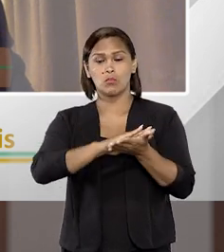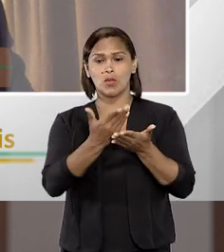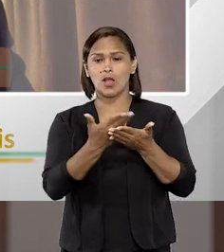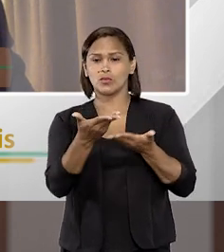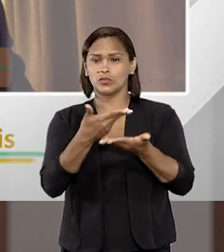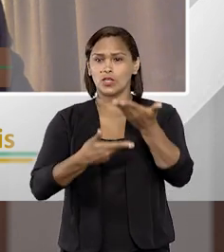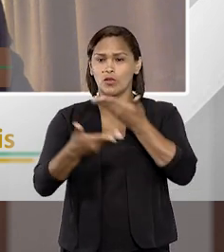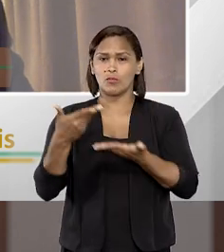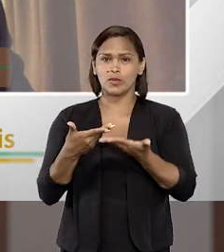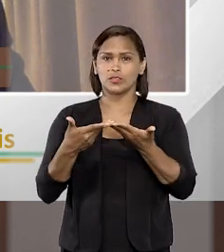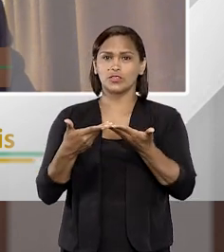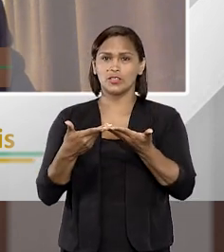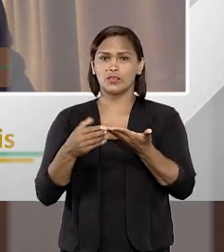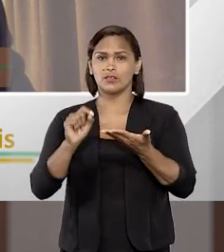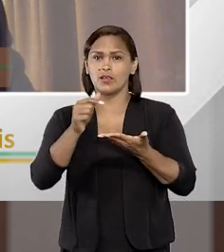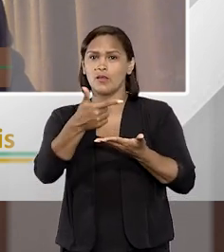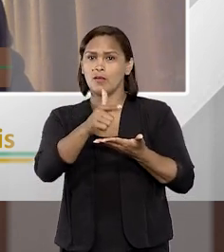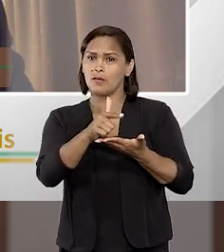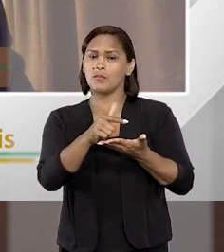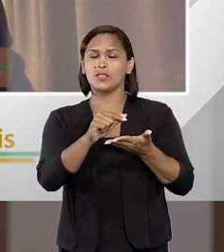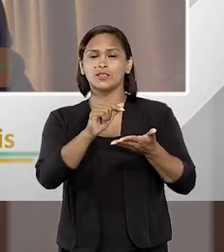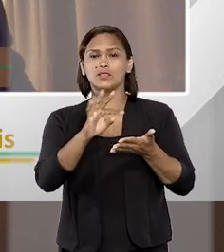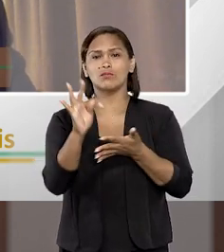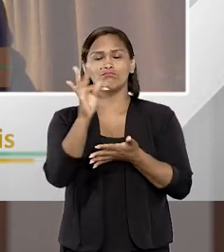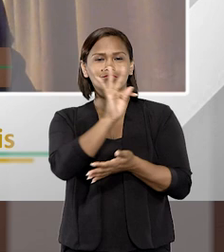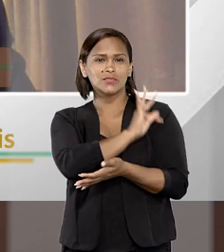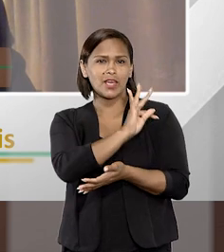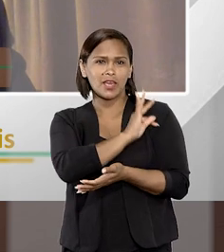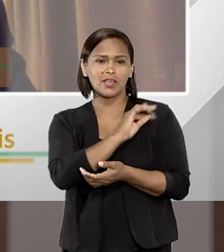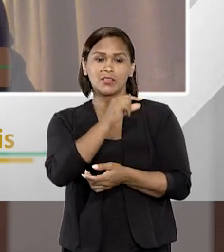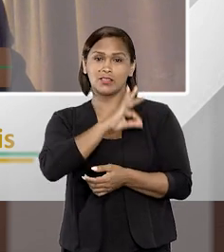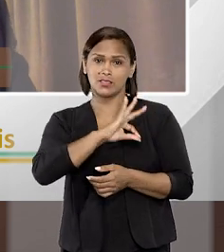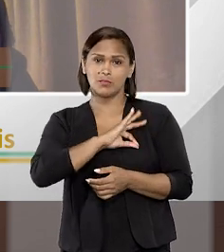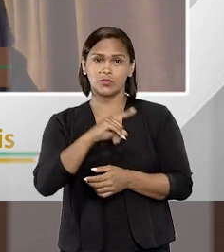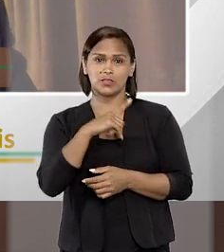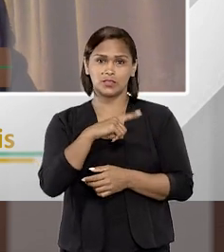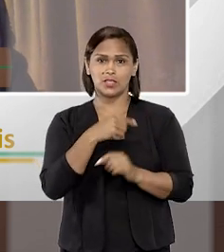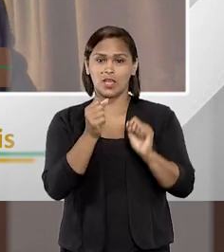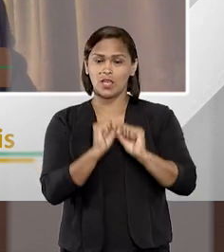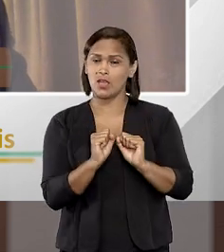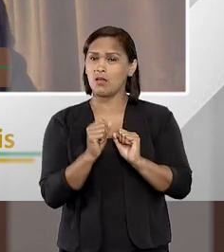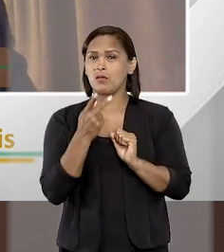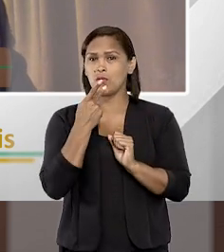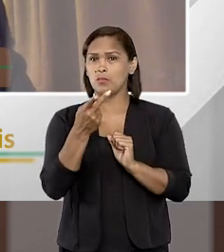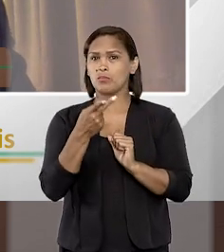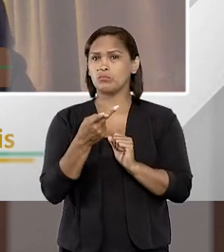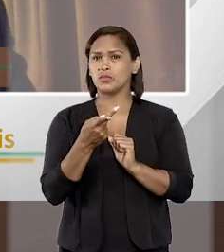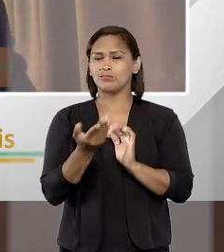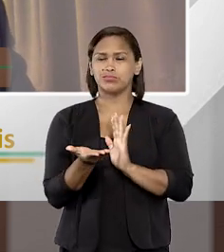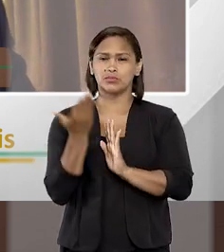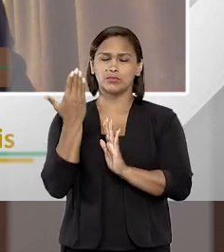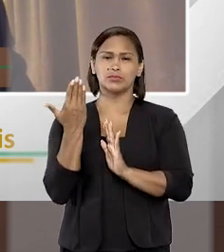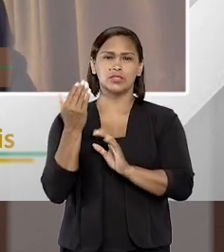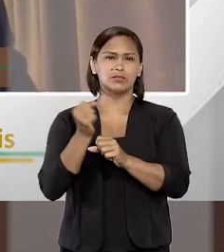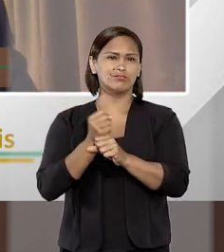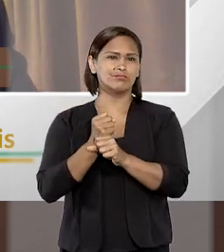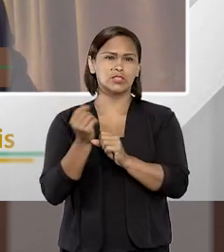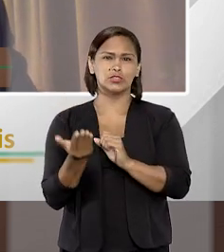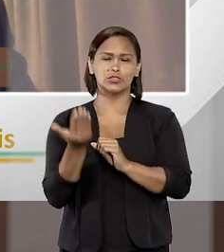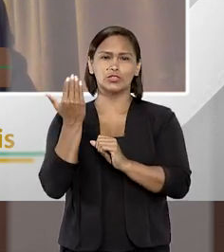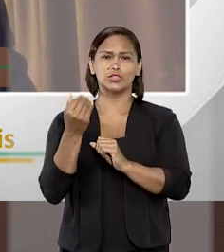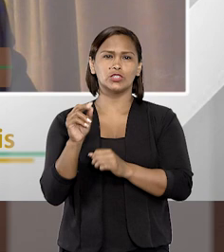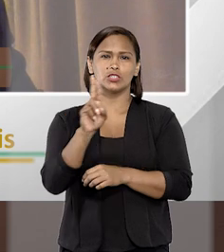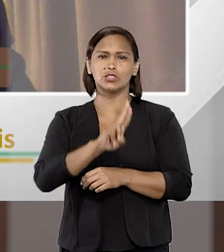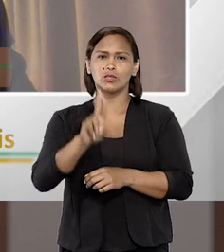serem compartilhados mas enfim é são técnicas eu digo até bastante 24 ligação